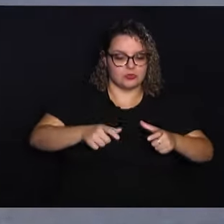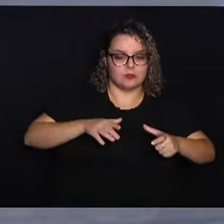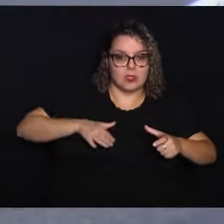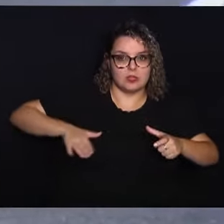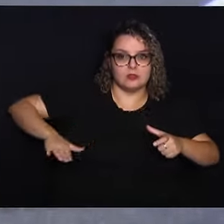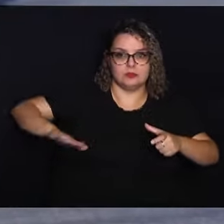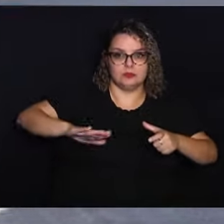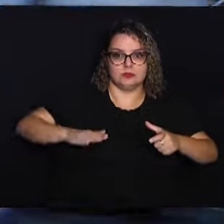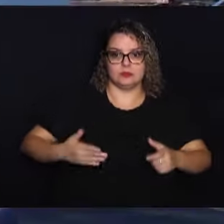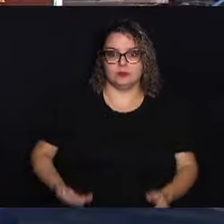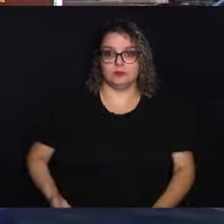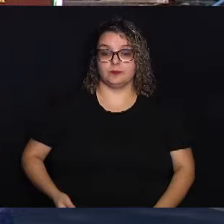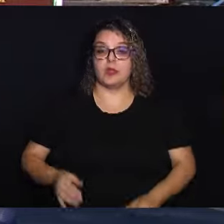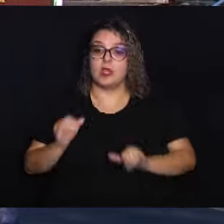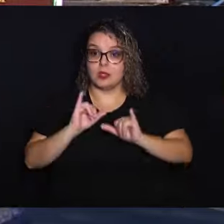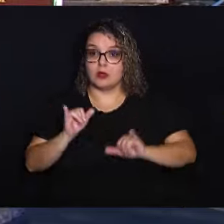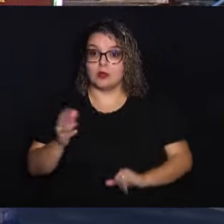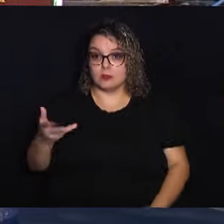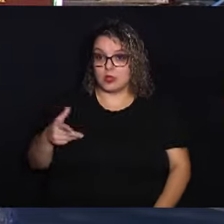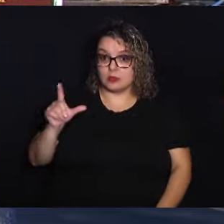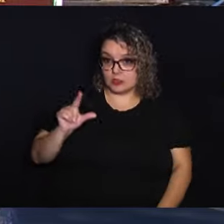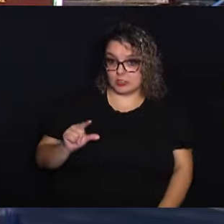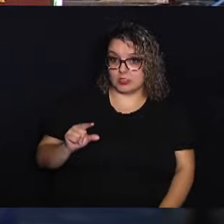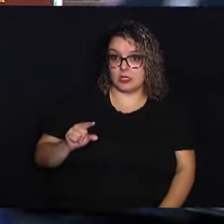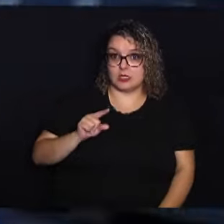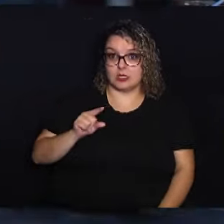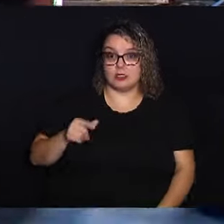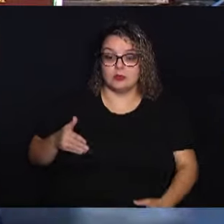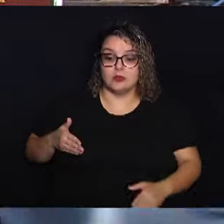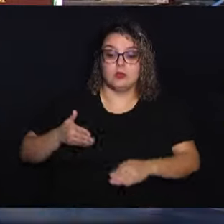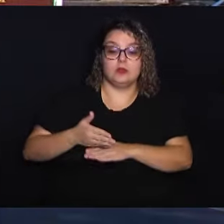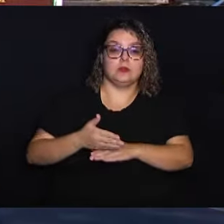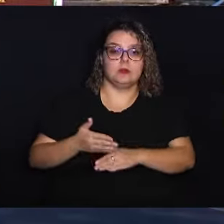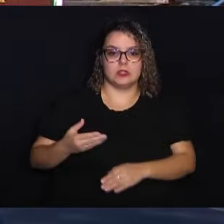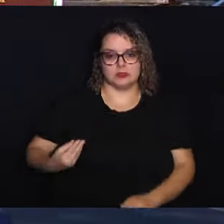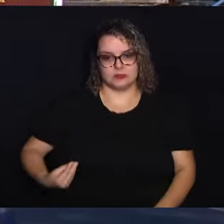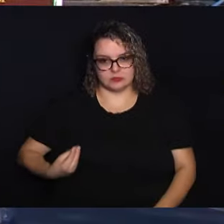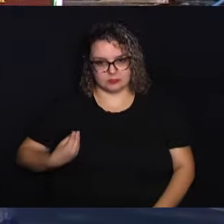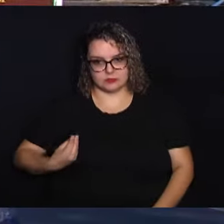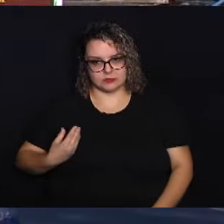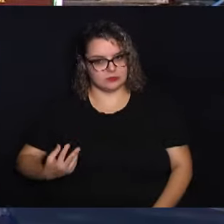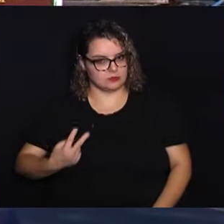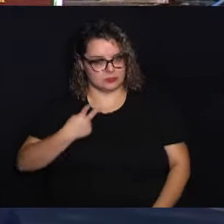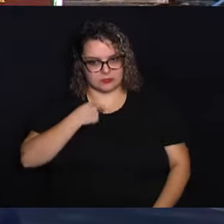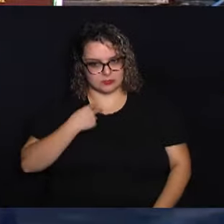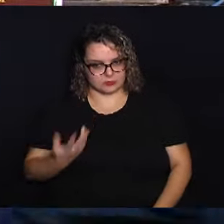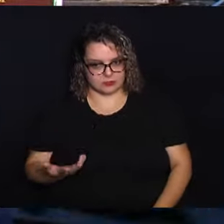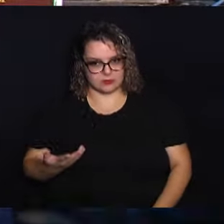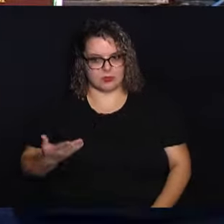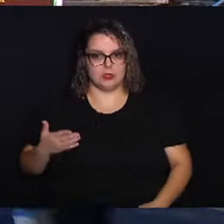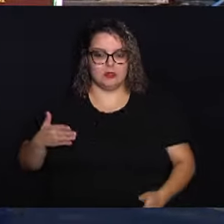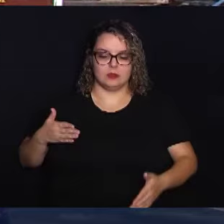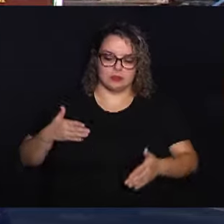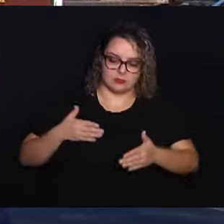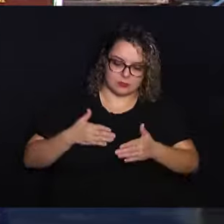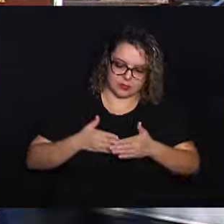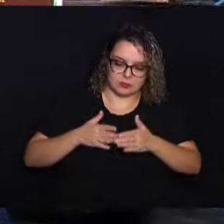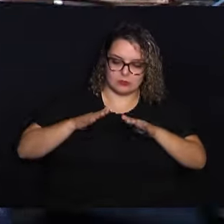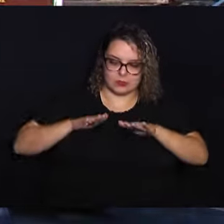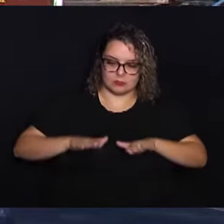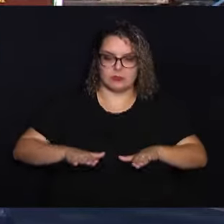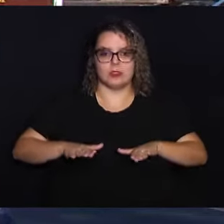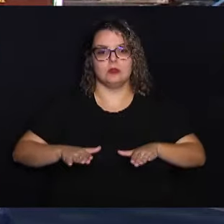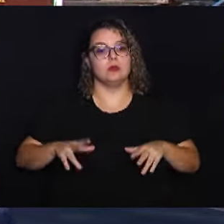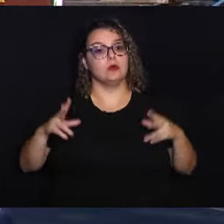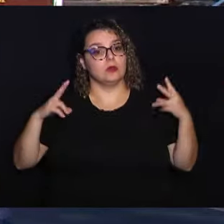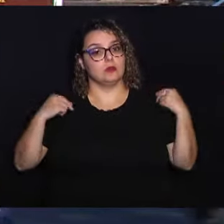de Barão Geraldo a campanha desacelera o lema dela é não ultrapasse o limite da vida né A gente tenta orientar induzir os